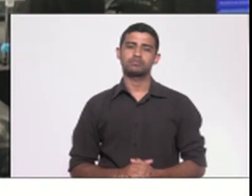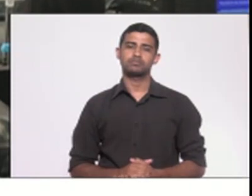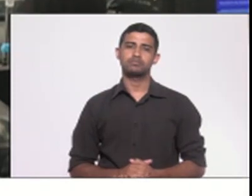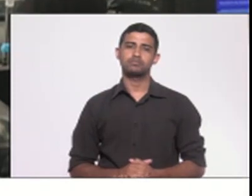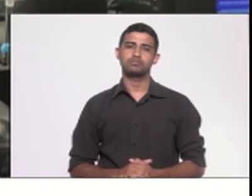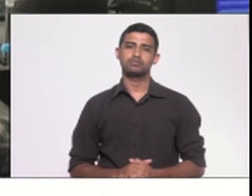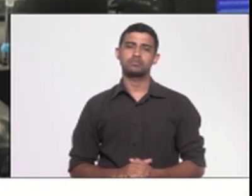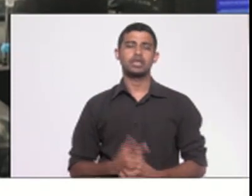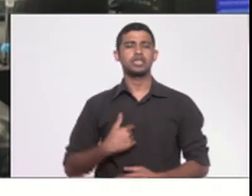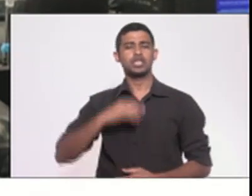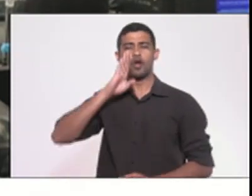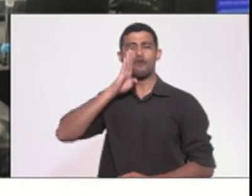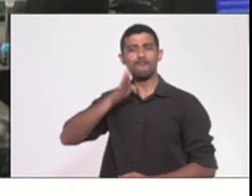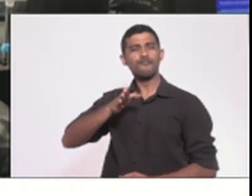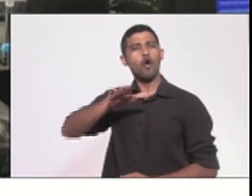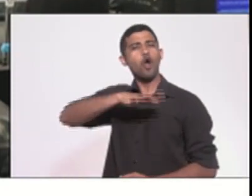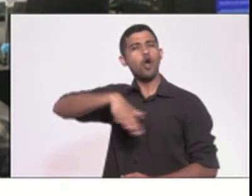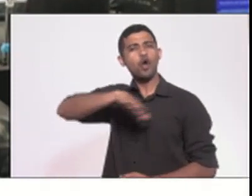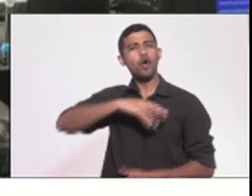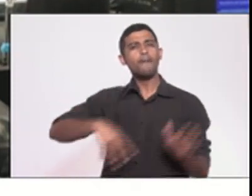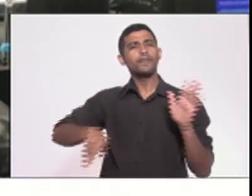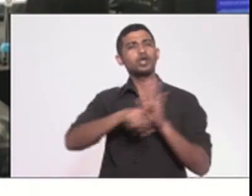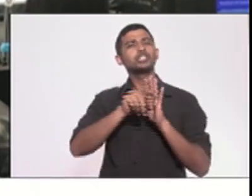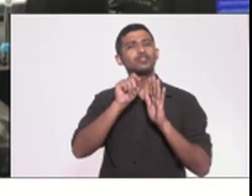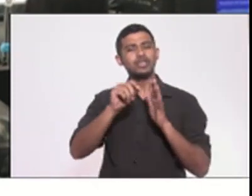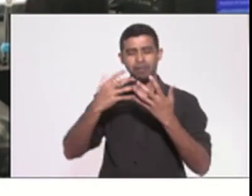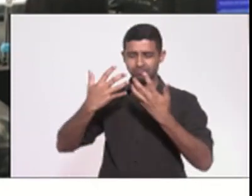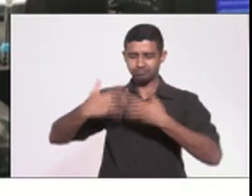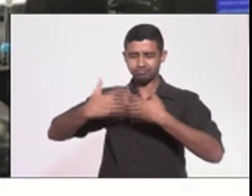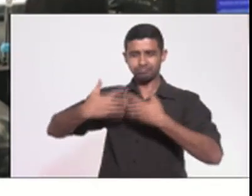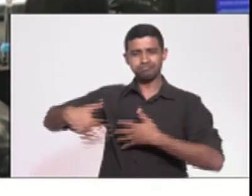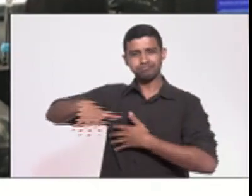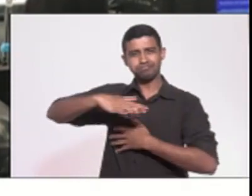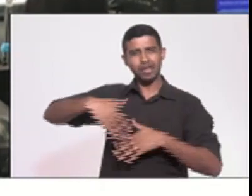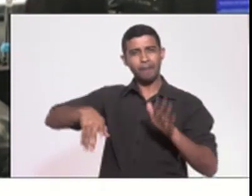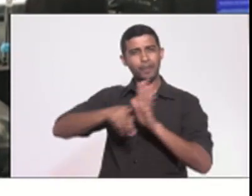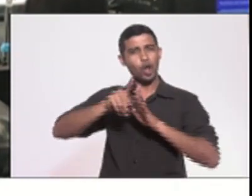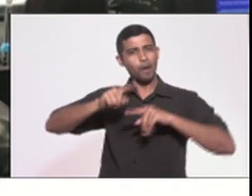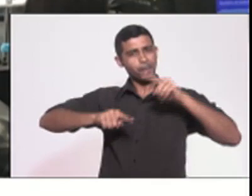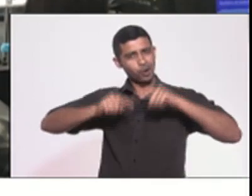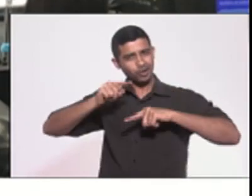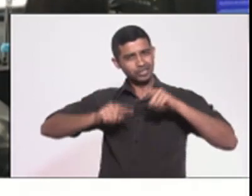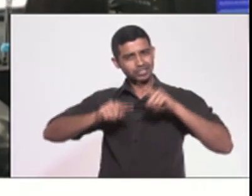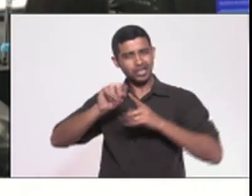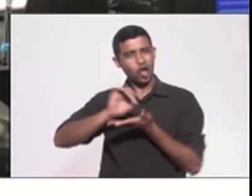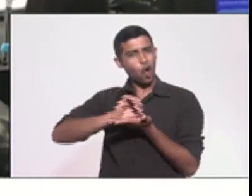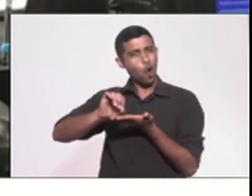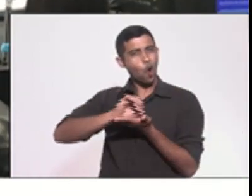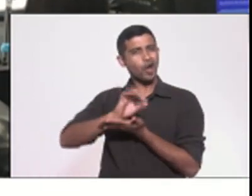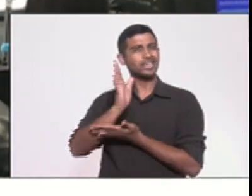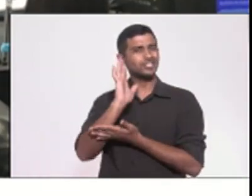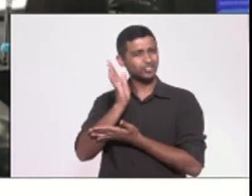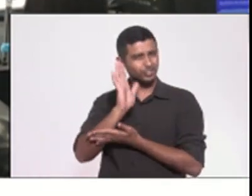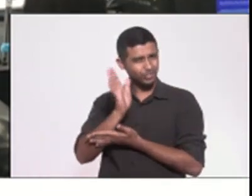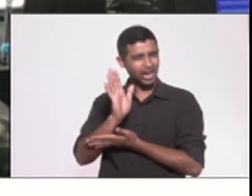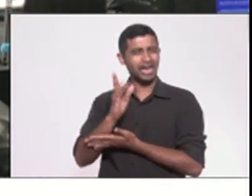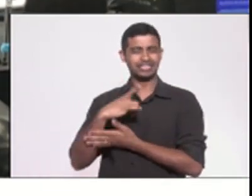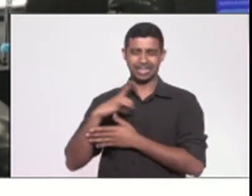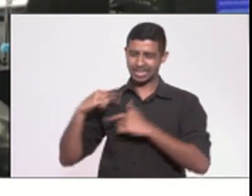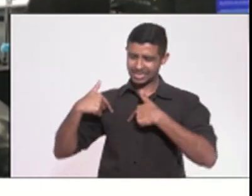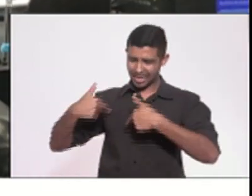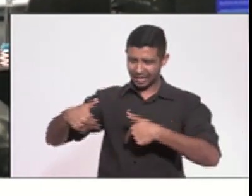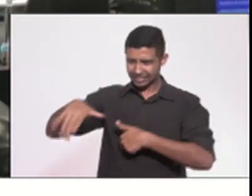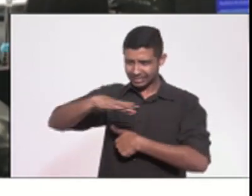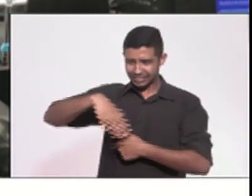deter mais no projeto de biometanização de resíduos orgânicos que já está em operação no